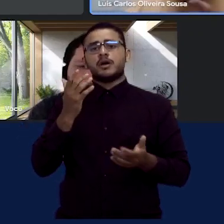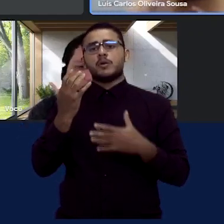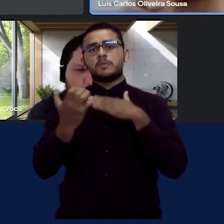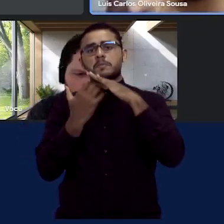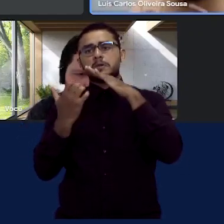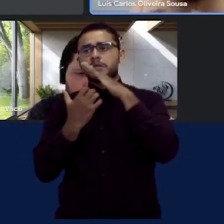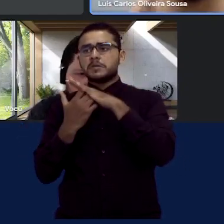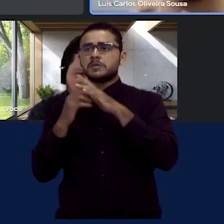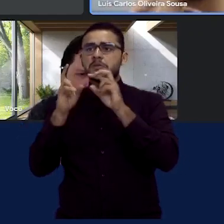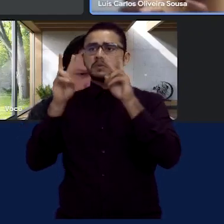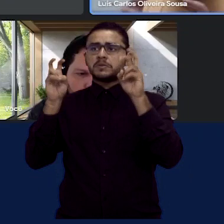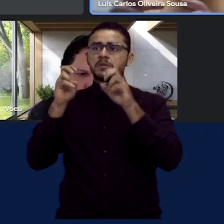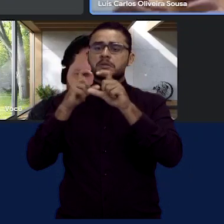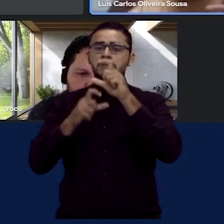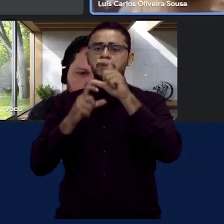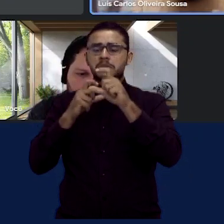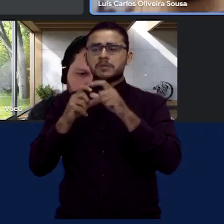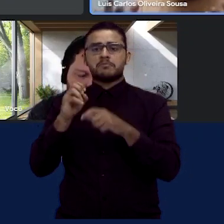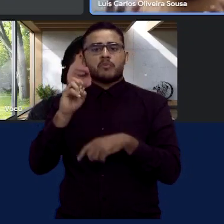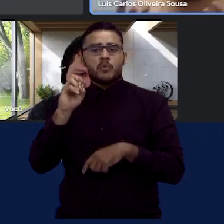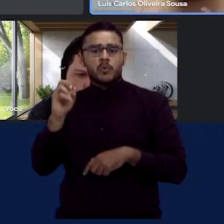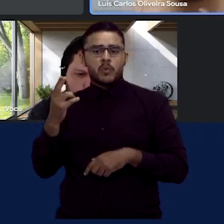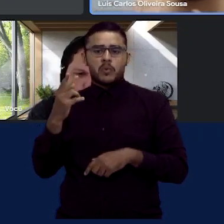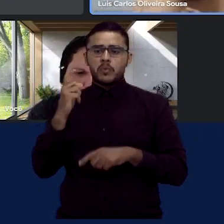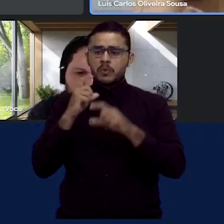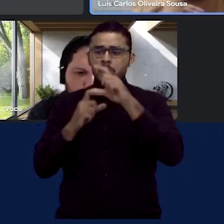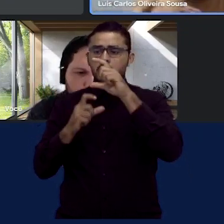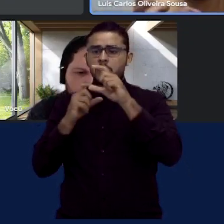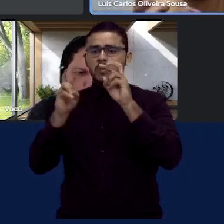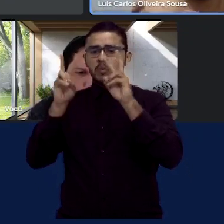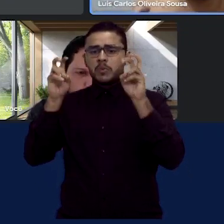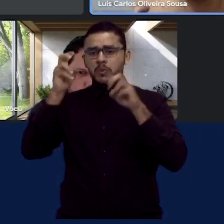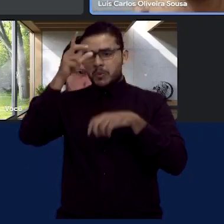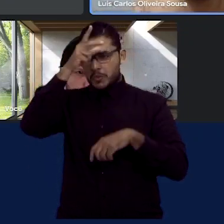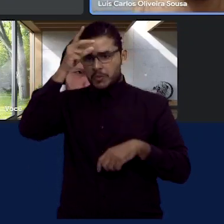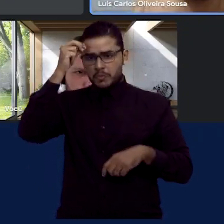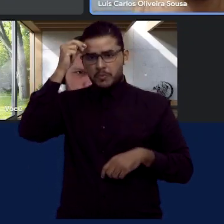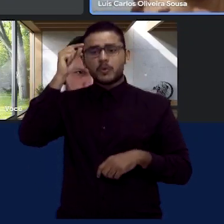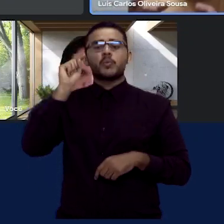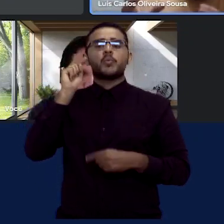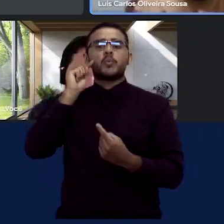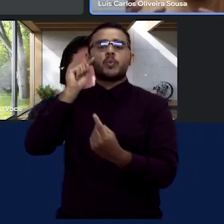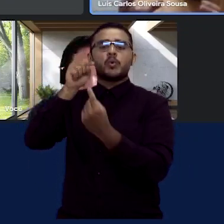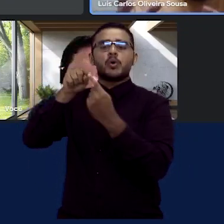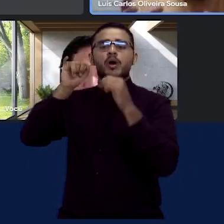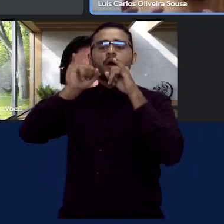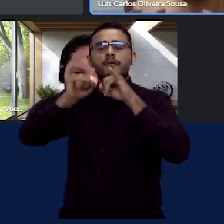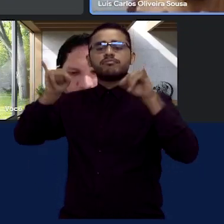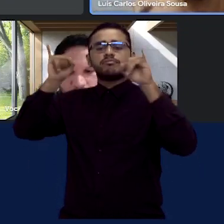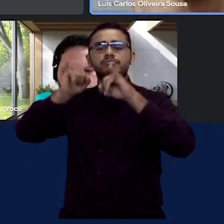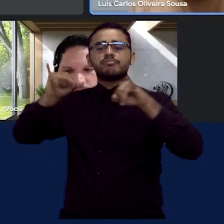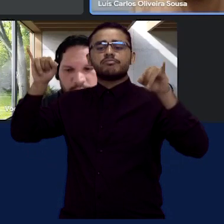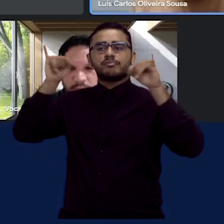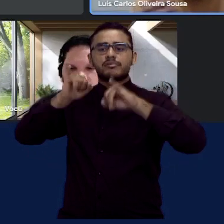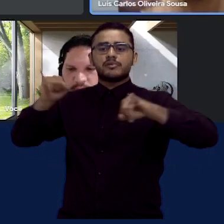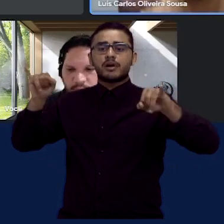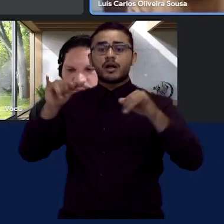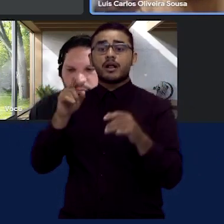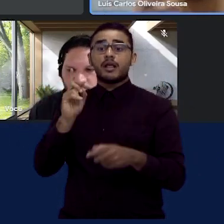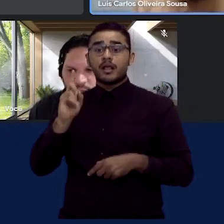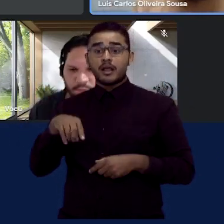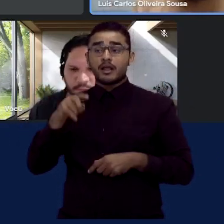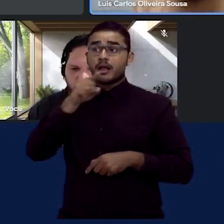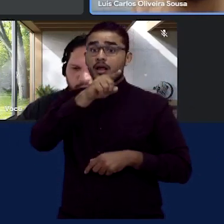prefeituras ou qualquer outro órgão que tem como objetivo utilizar a linguagem das histórias em quadrinhos